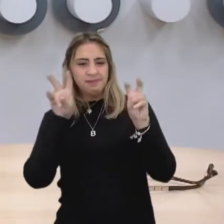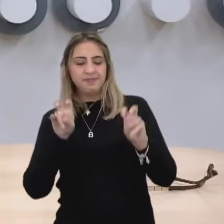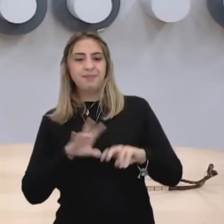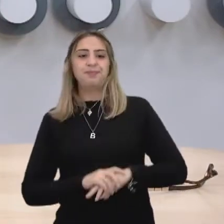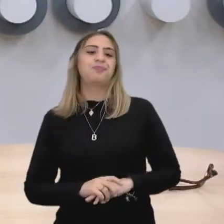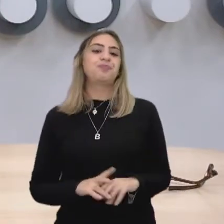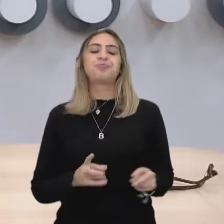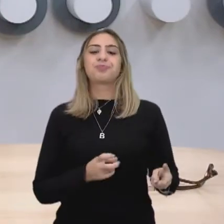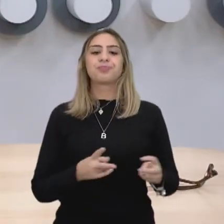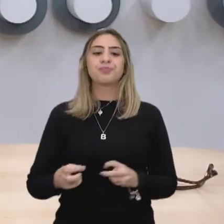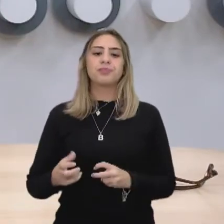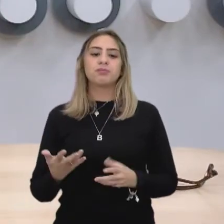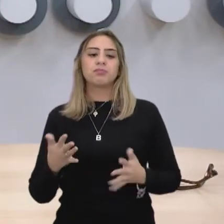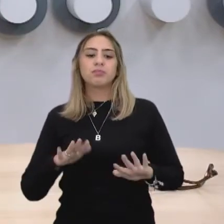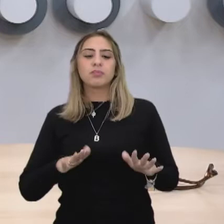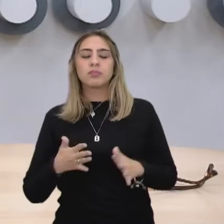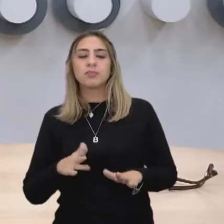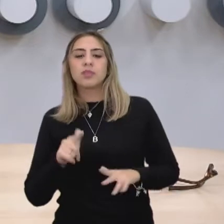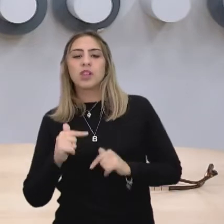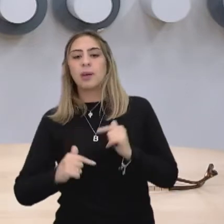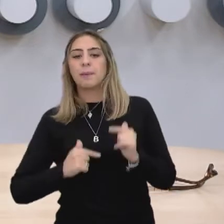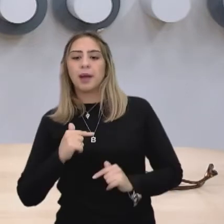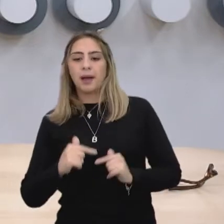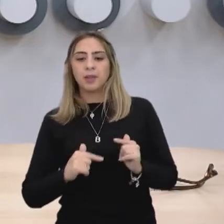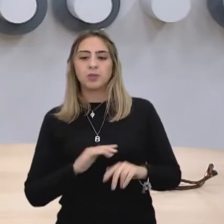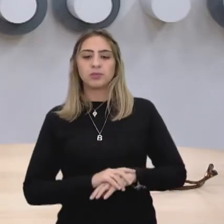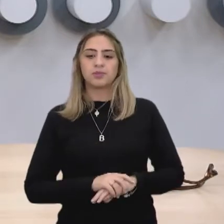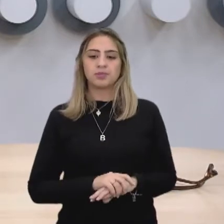de rendimento médio de trabalho por